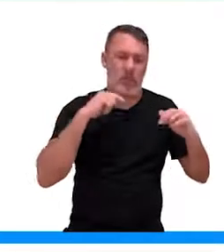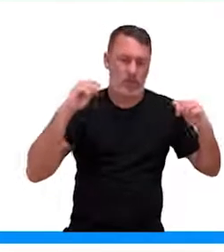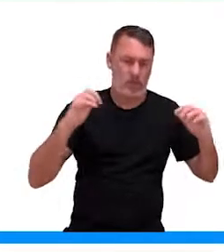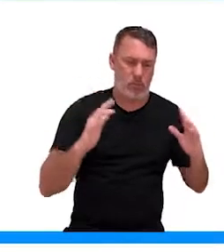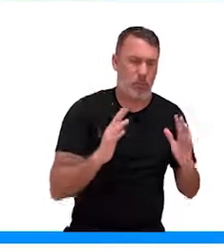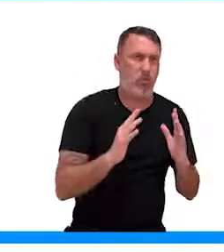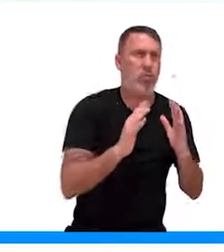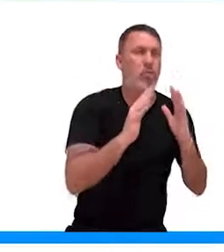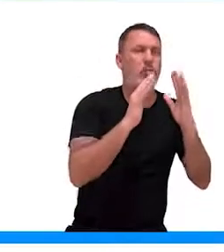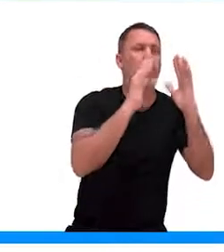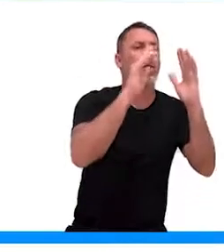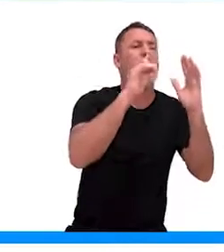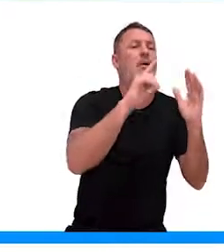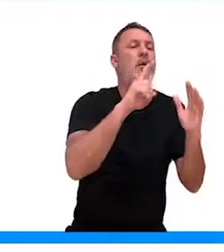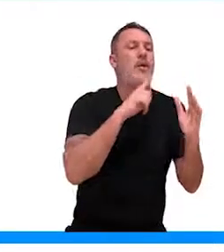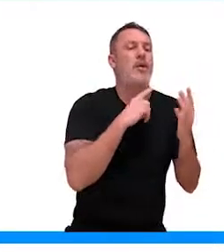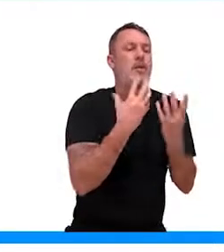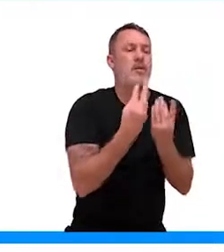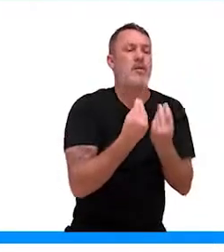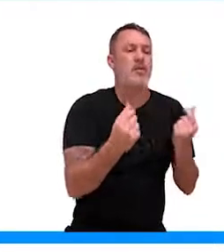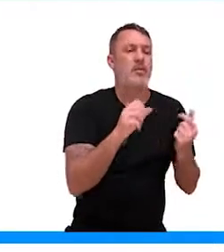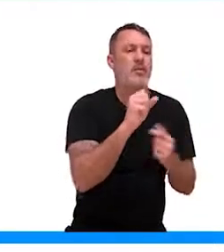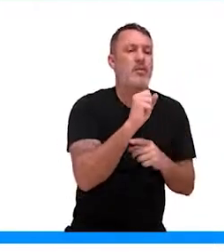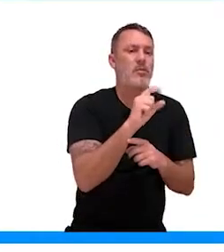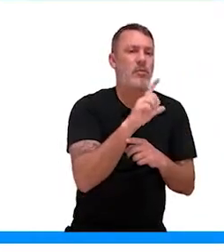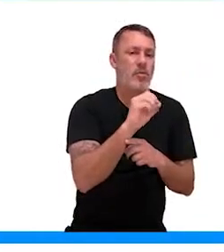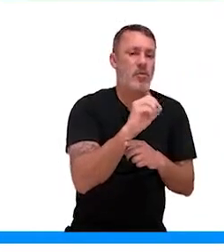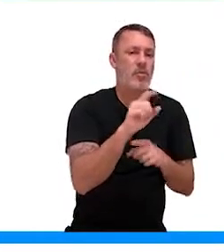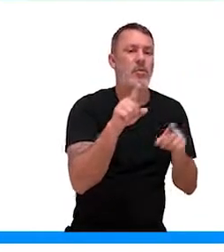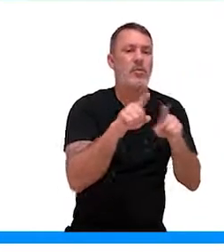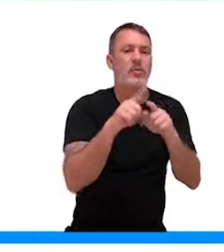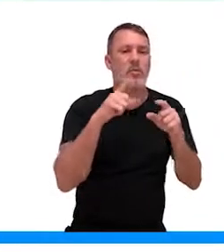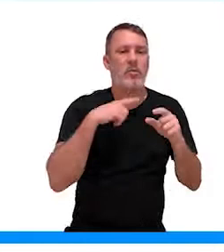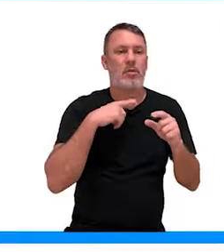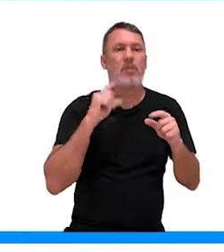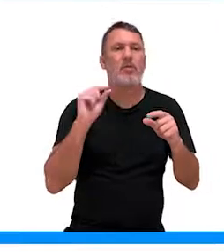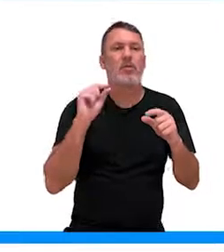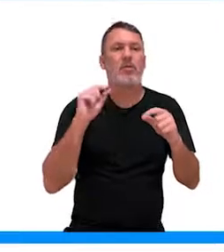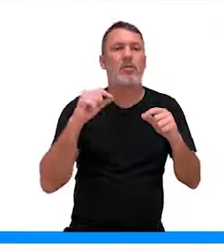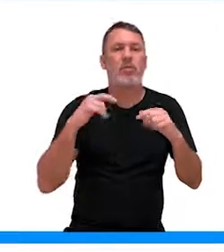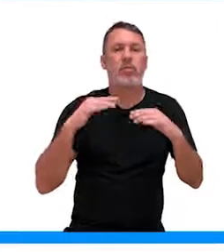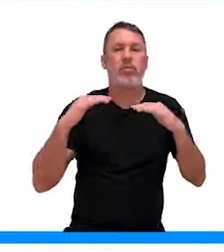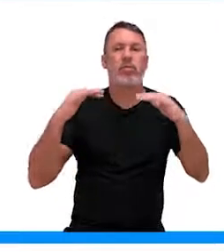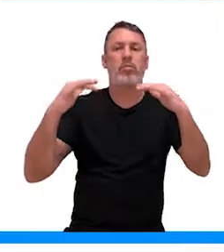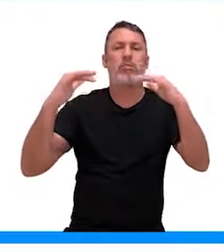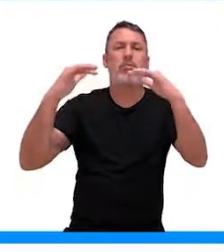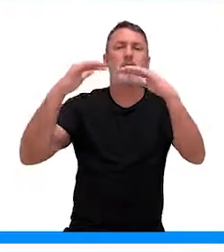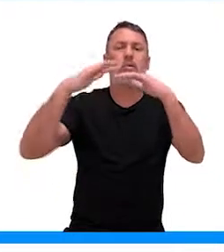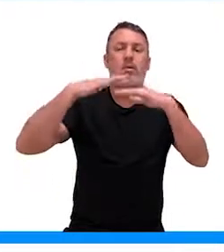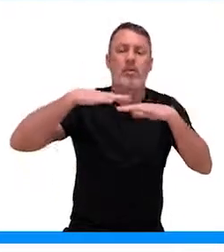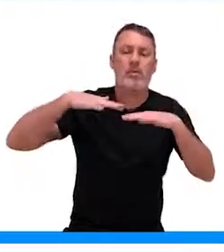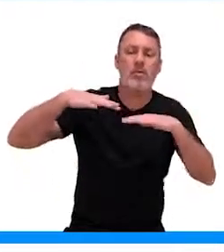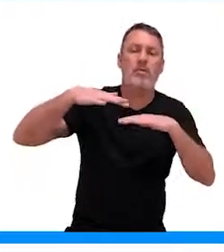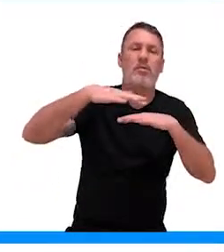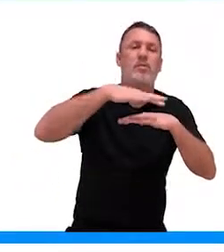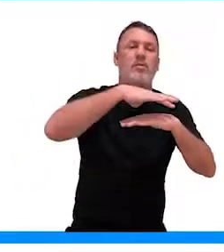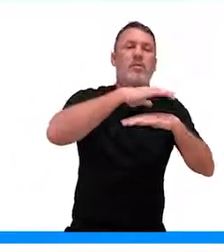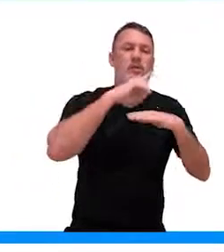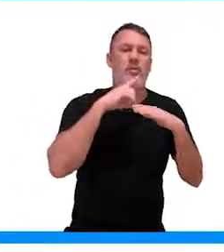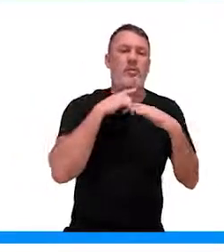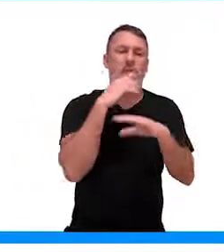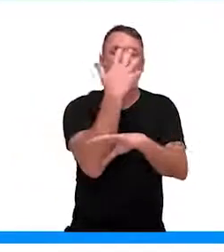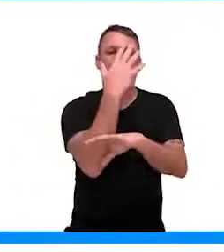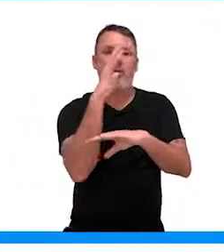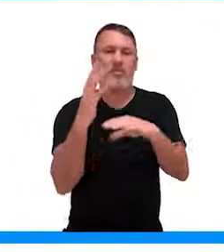massas líquidas no solo e a transpiração, que é a evaporação na superfície vegetal, na